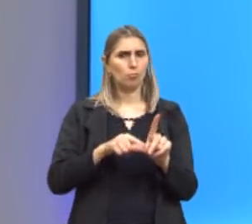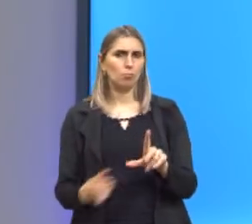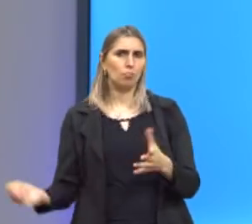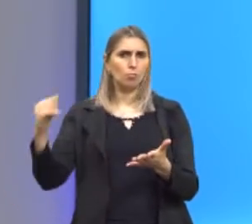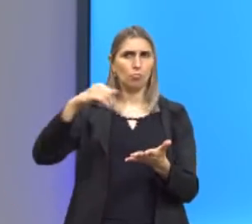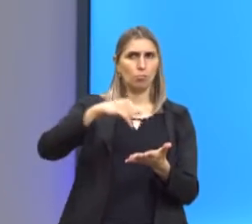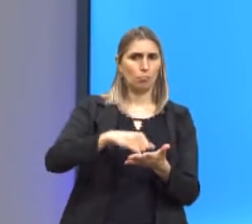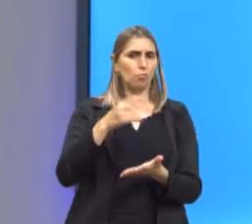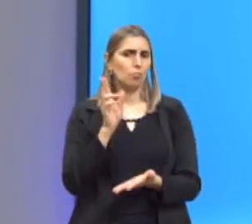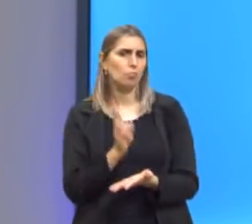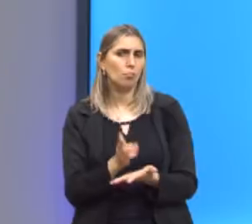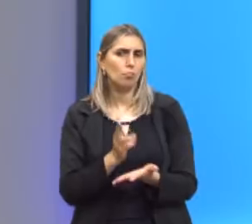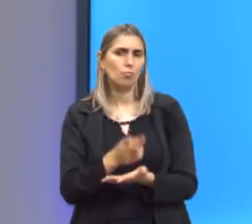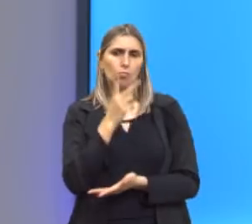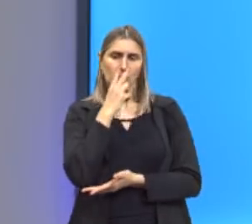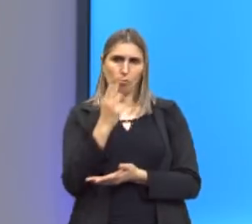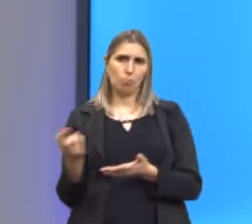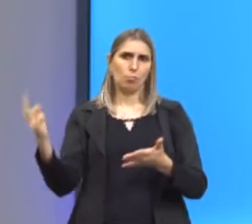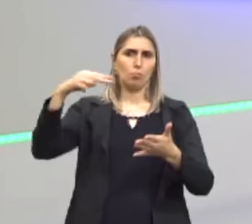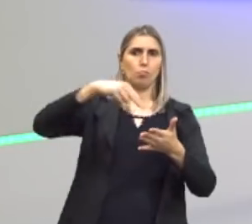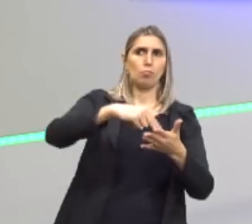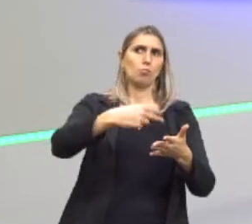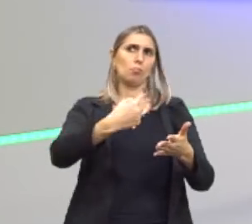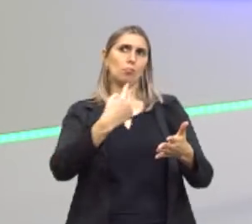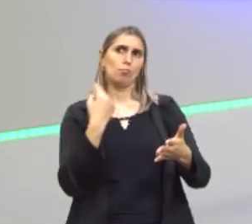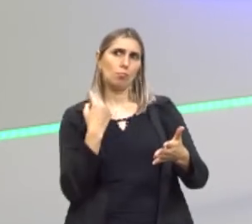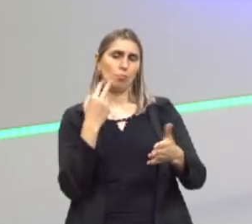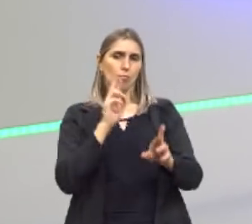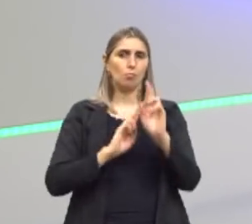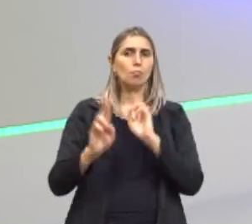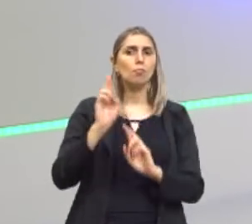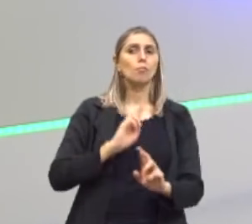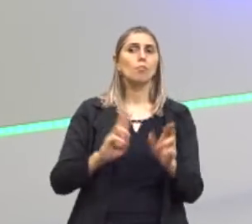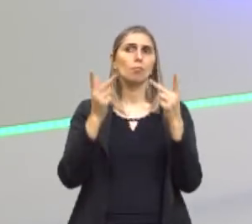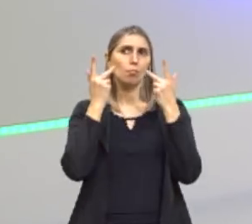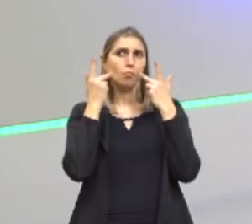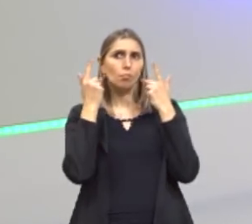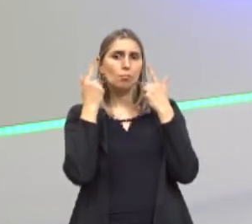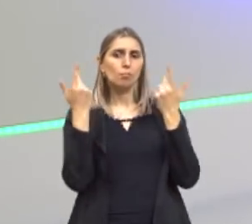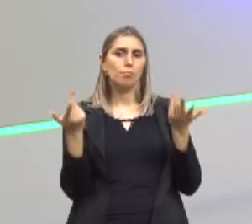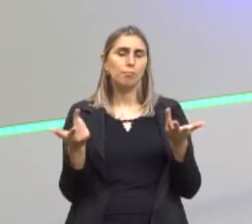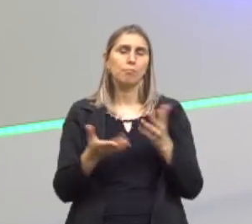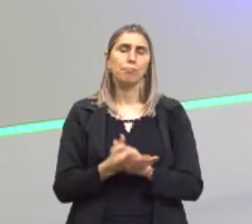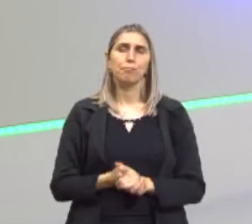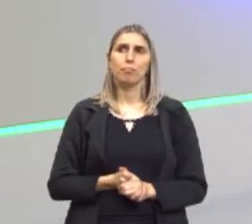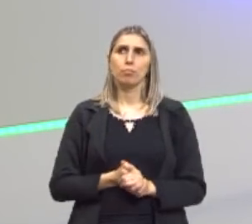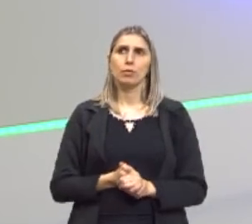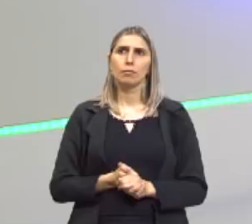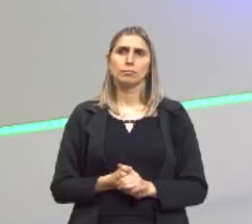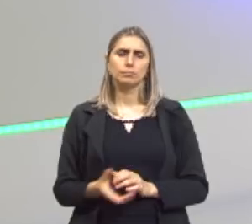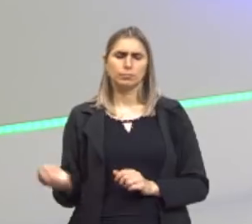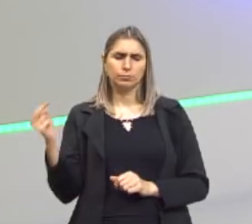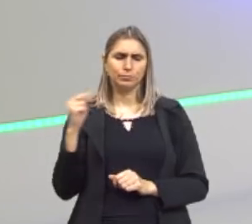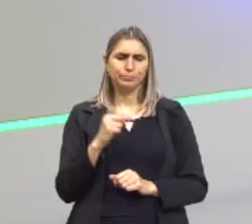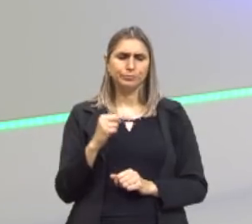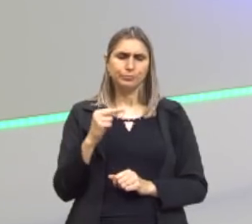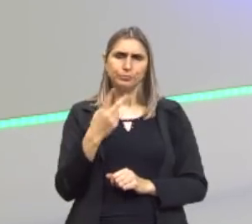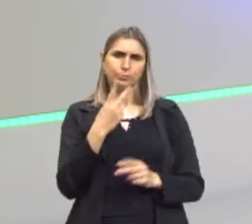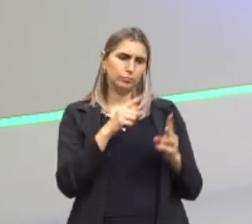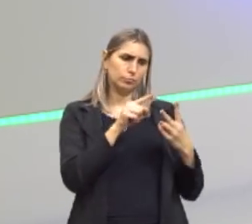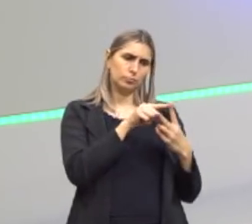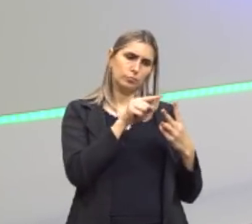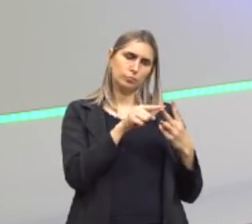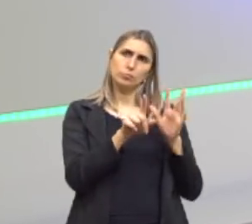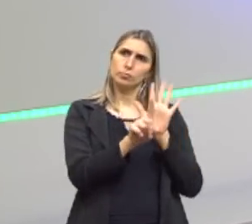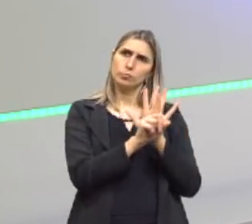incidente é sempre igual ao refletido em relação à normal. Então, essas duas leis